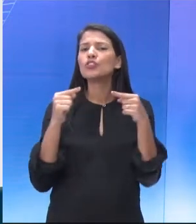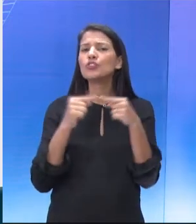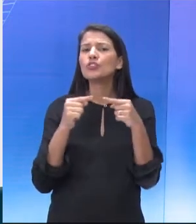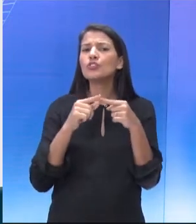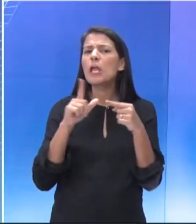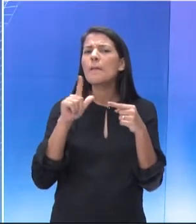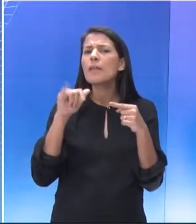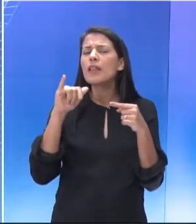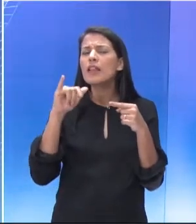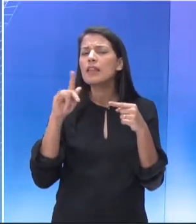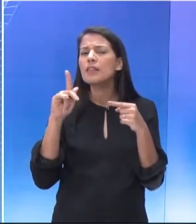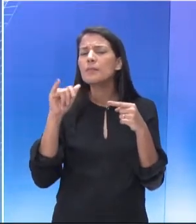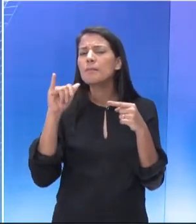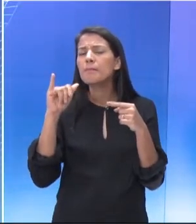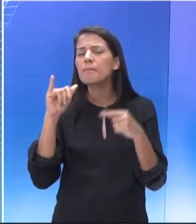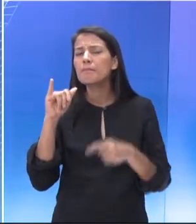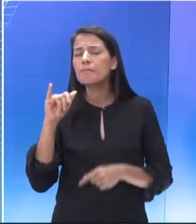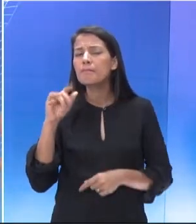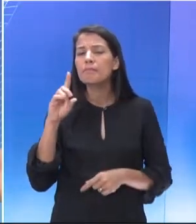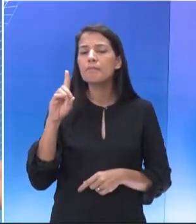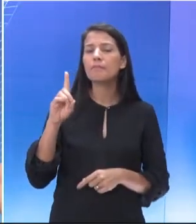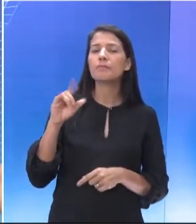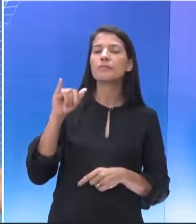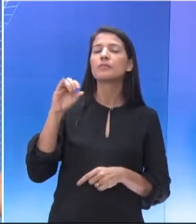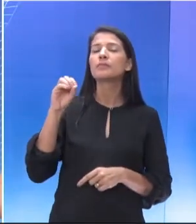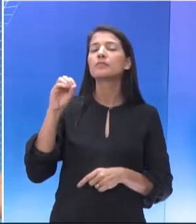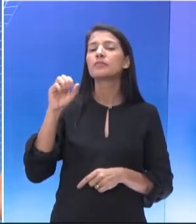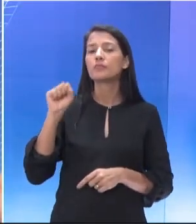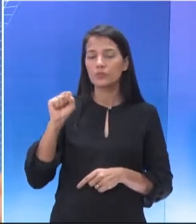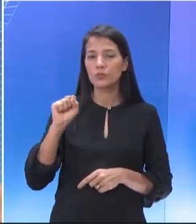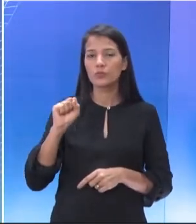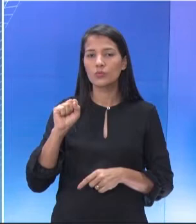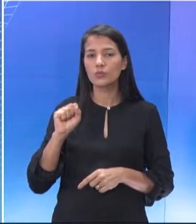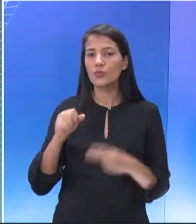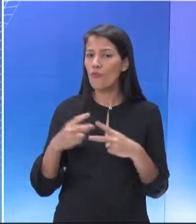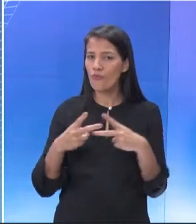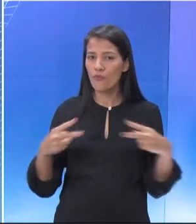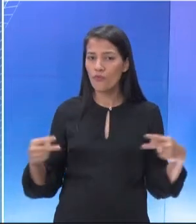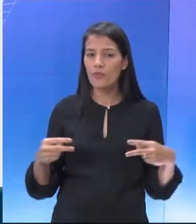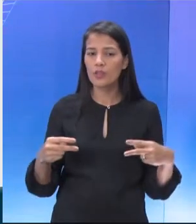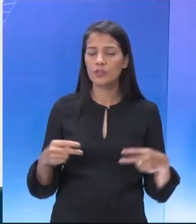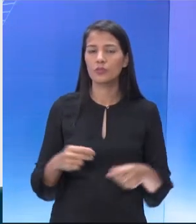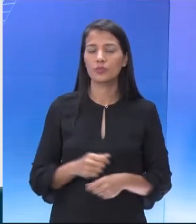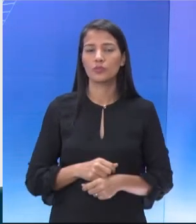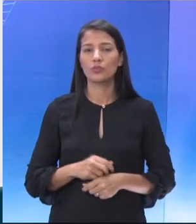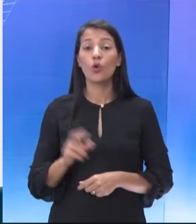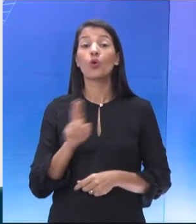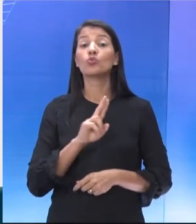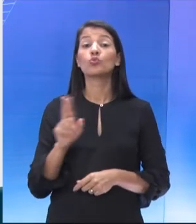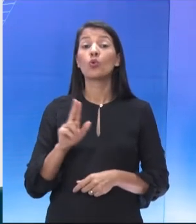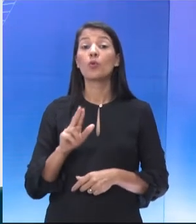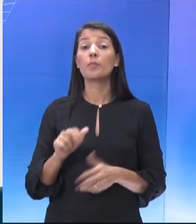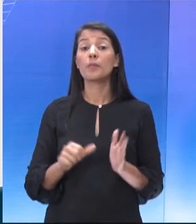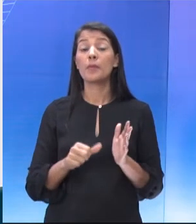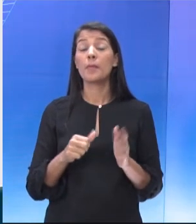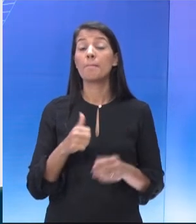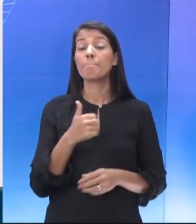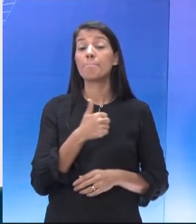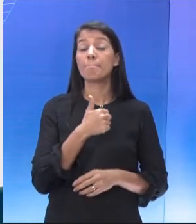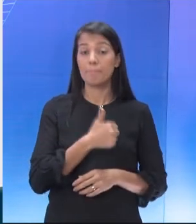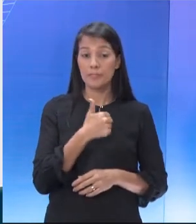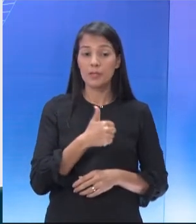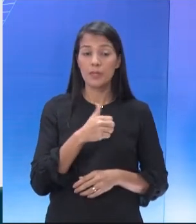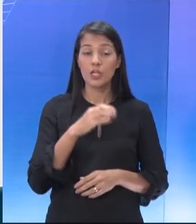lipídios são divididos em vários tipos, ou classes, como a gente pode dizer. Temos os